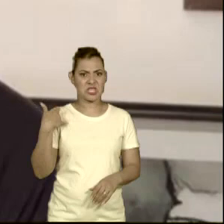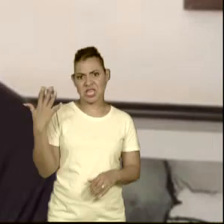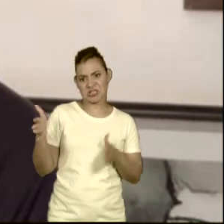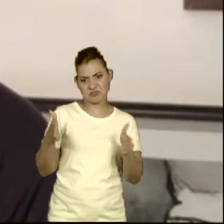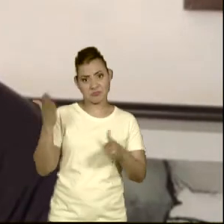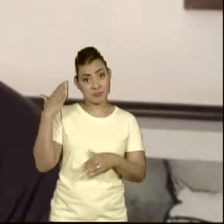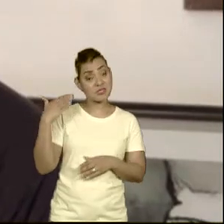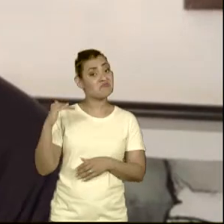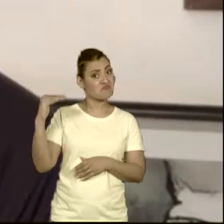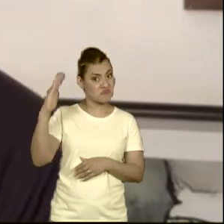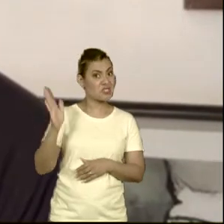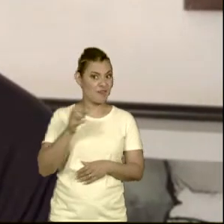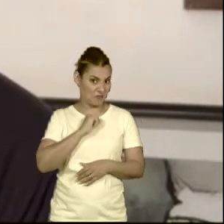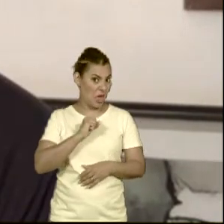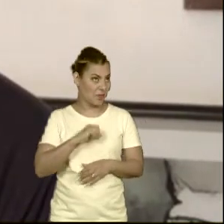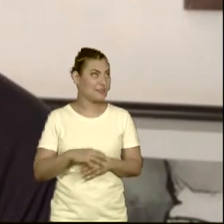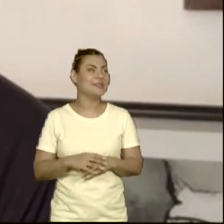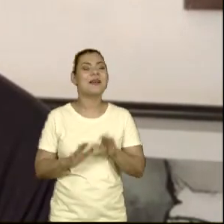já era meio.